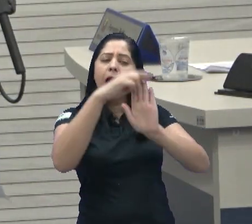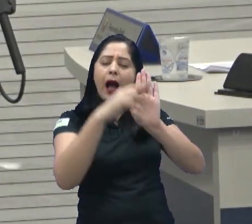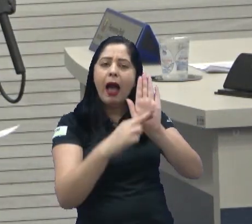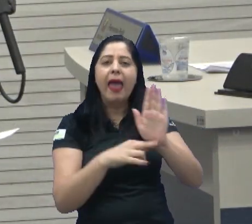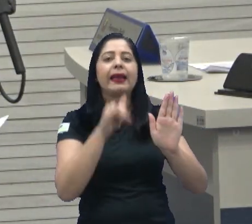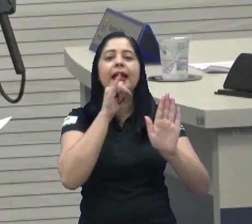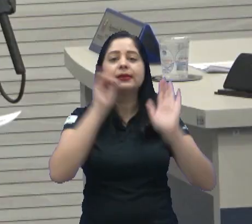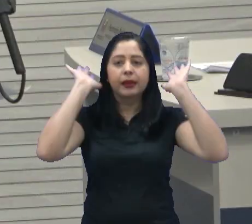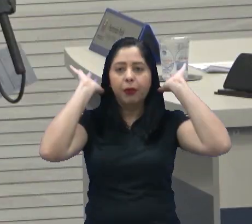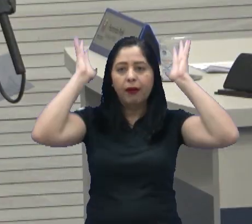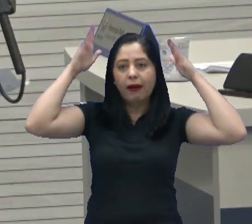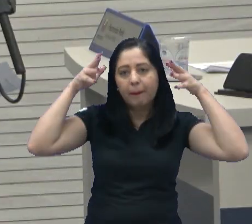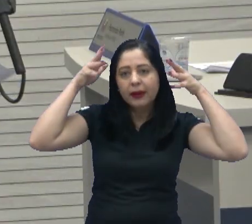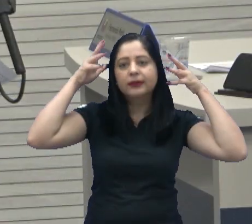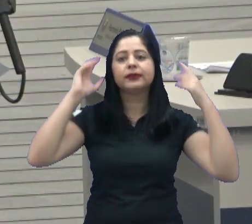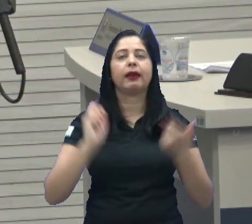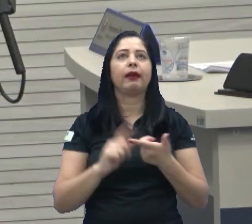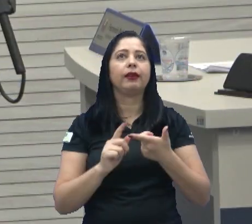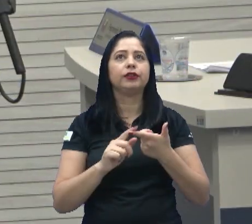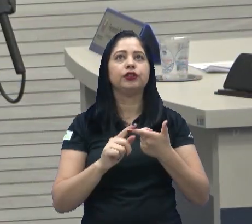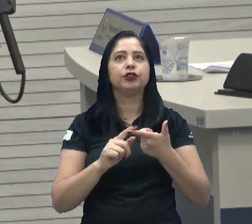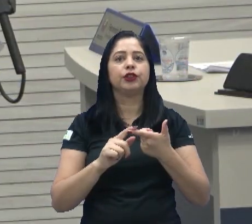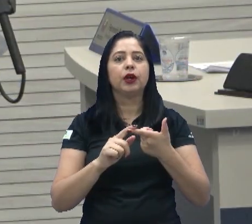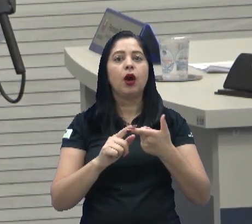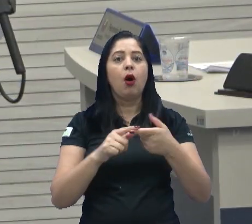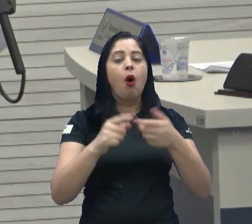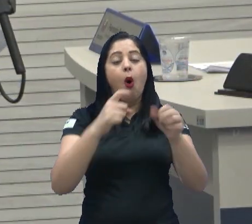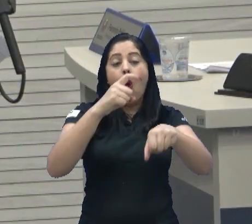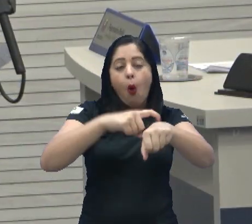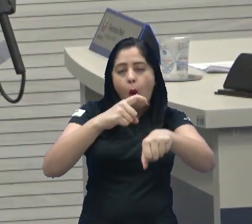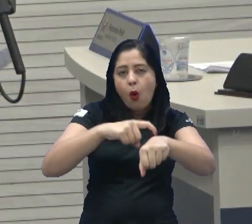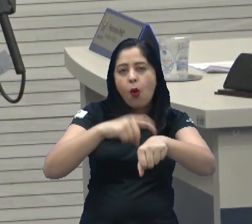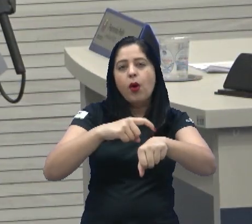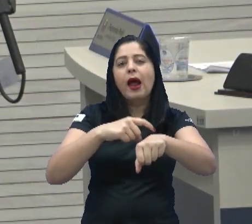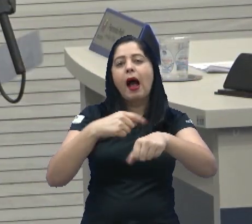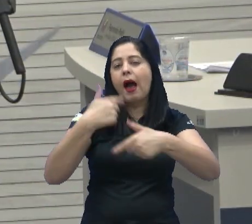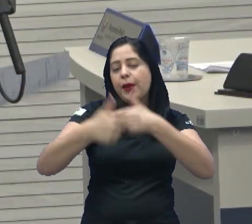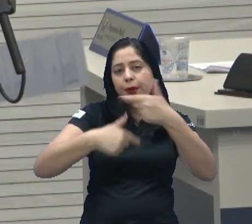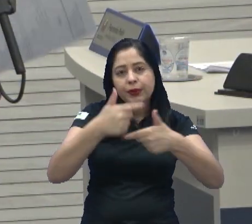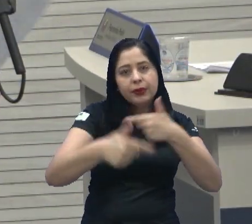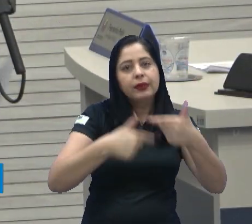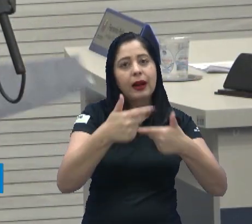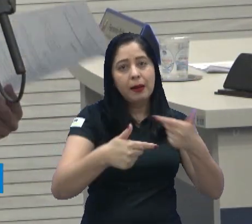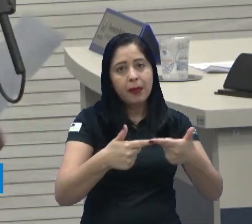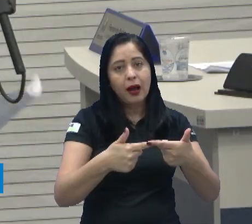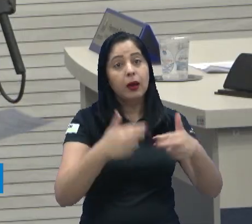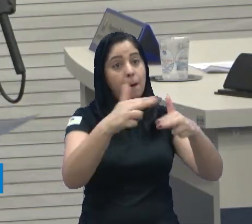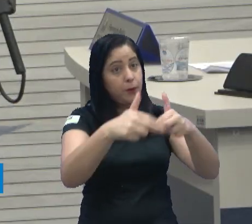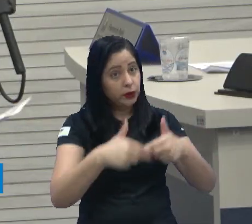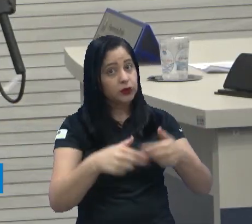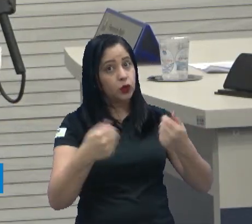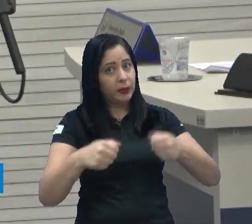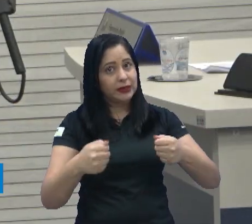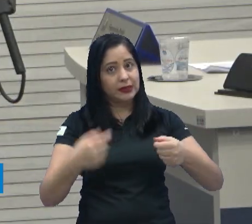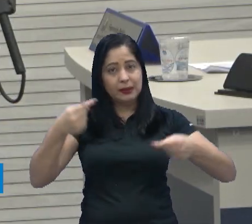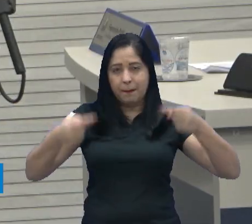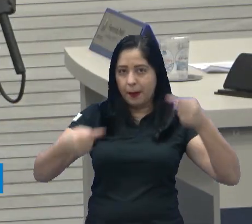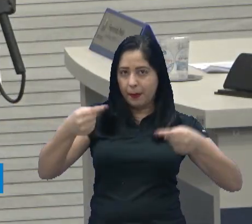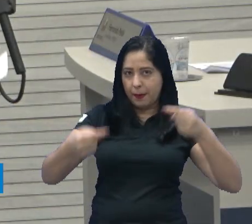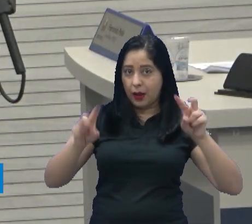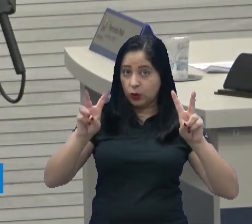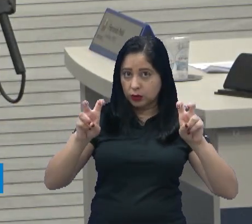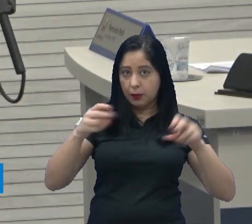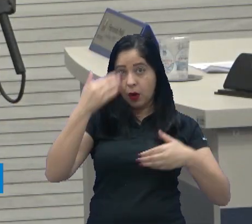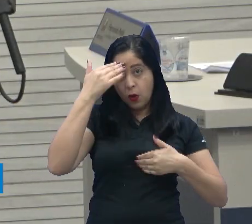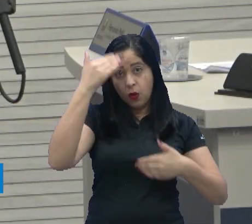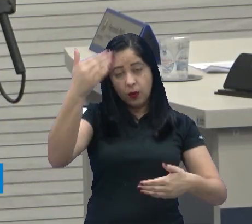placa, horário. Então isso tudo é posterior à regulamentação, que nós temos que trazer essa discussão para casa, presidente. Muito obrigado, e